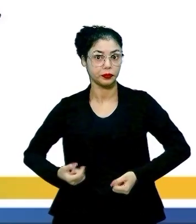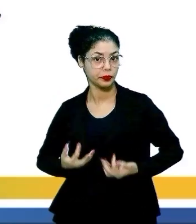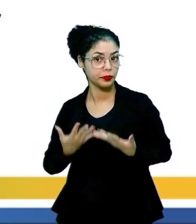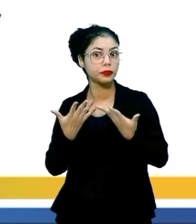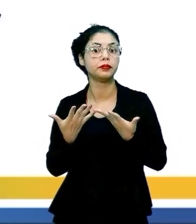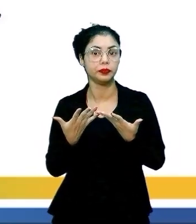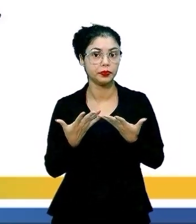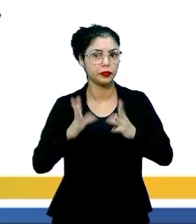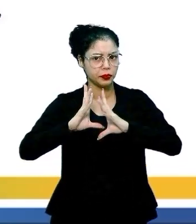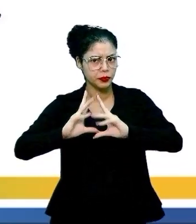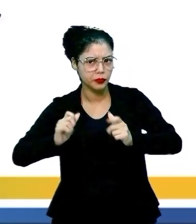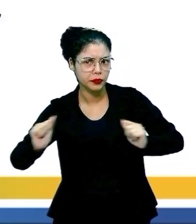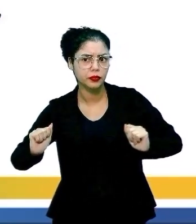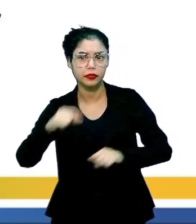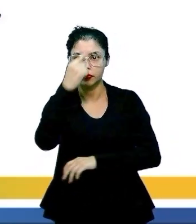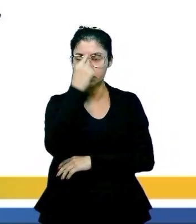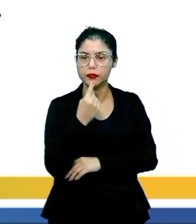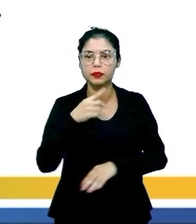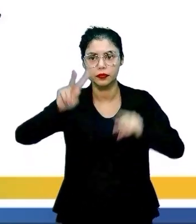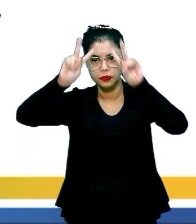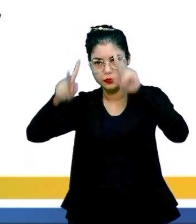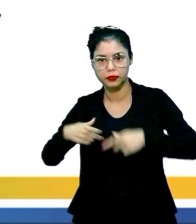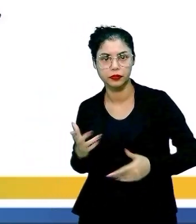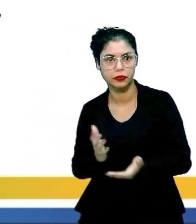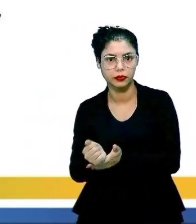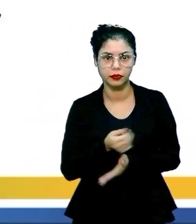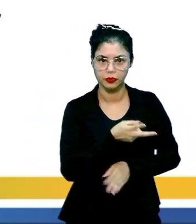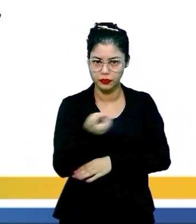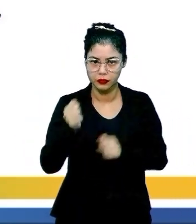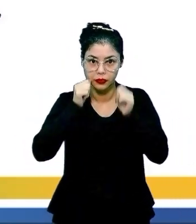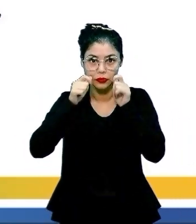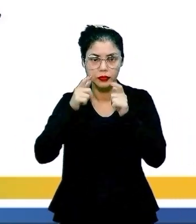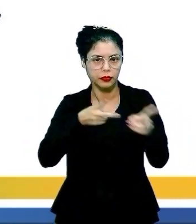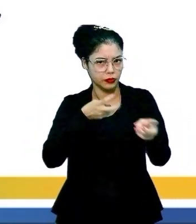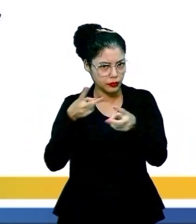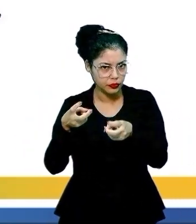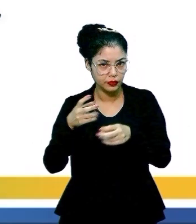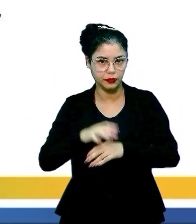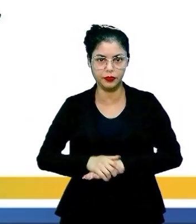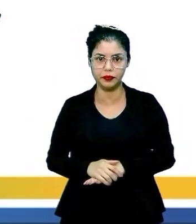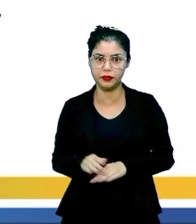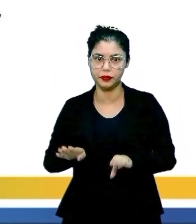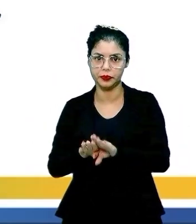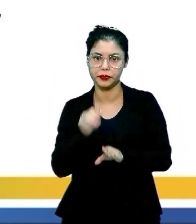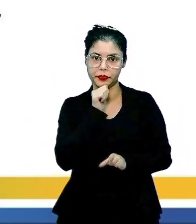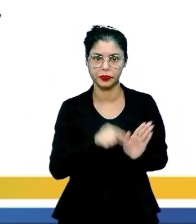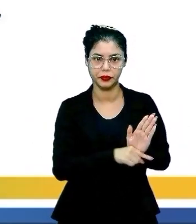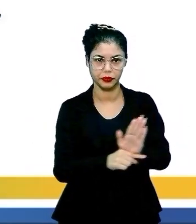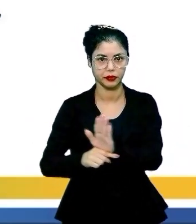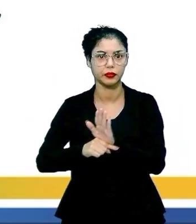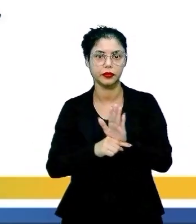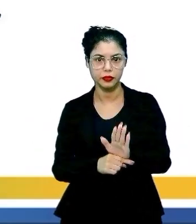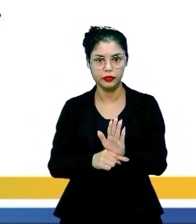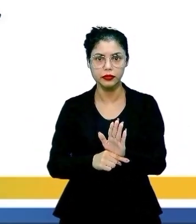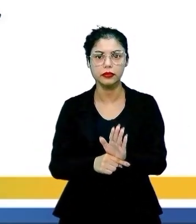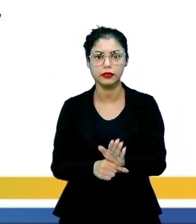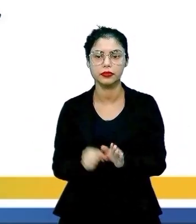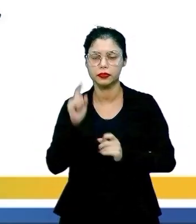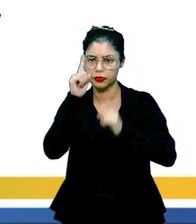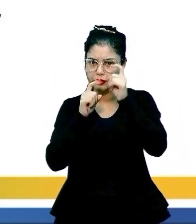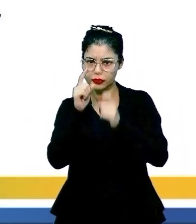manifestar uma deformação proposital na figura humana, buscando atrair a atenção do observador. Letra B,